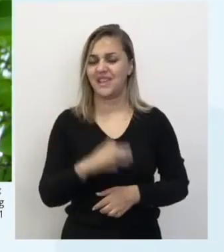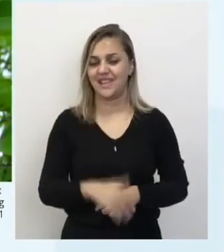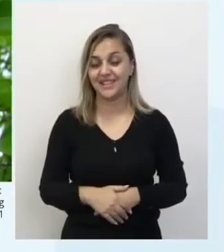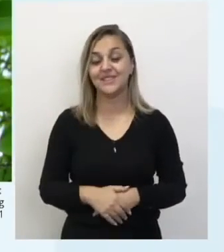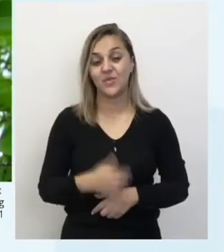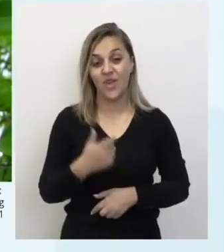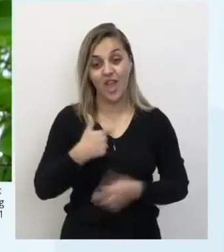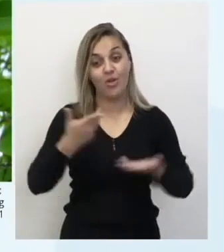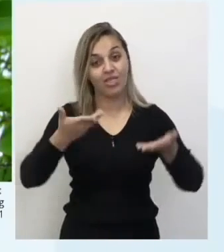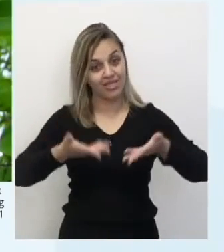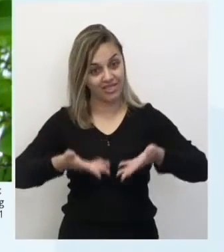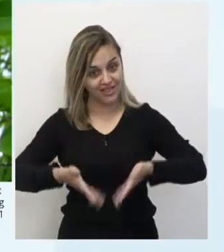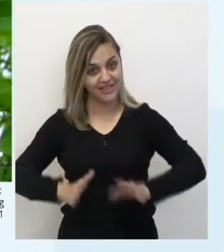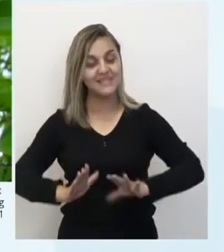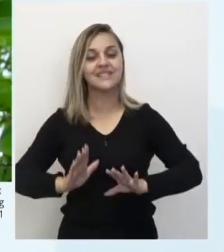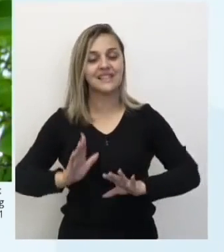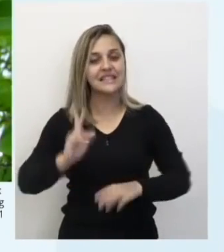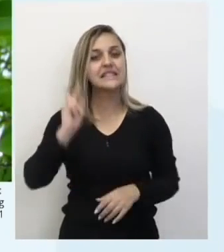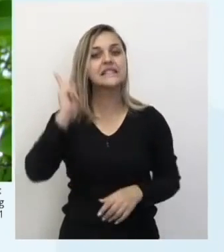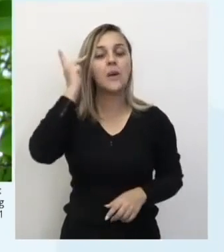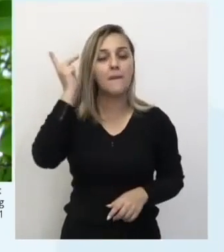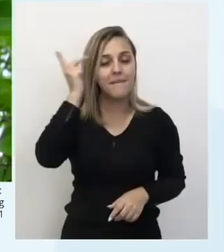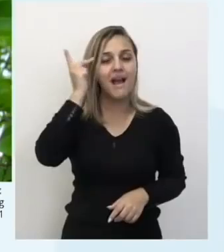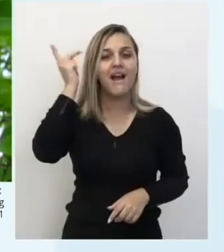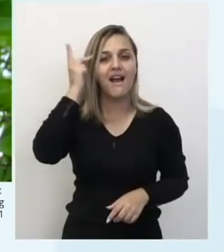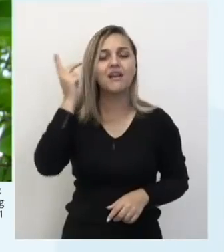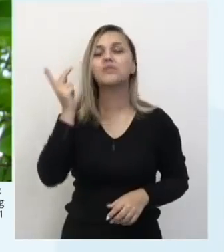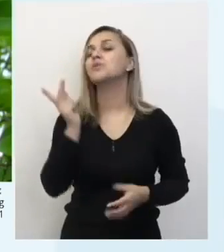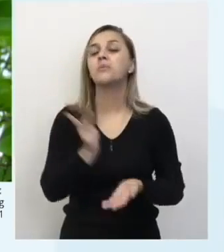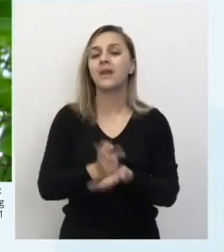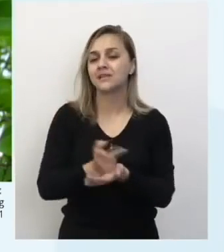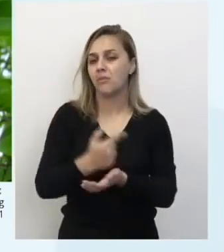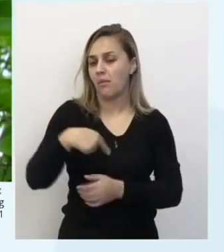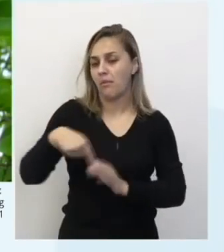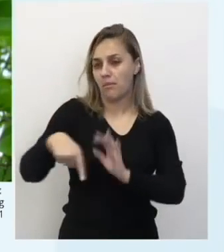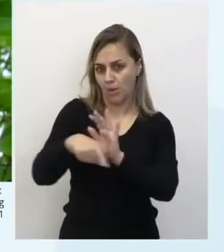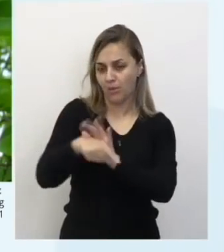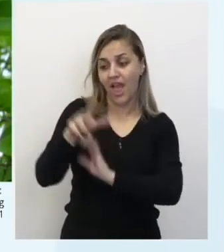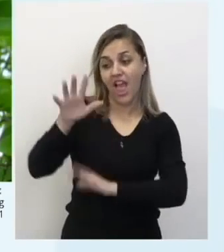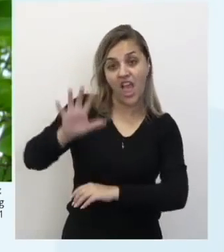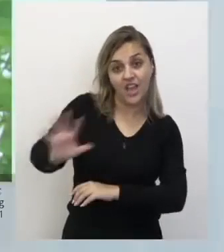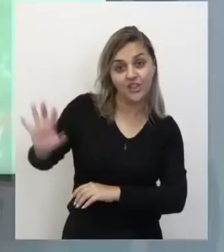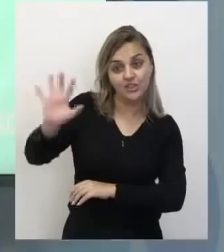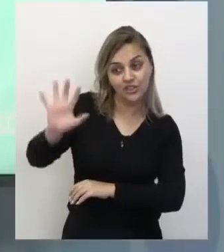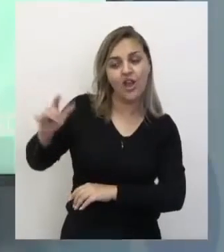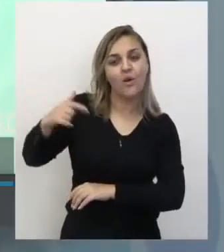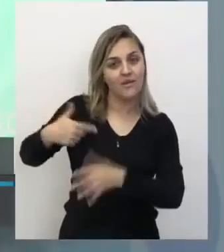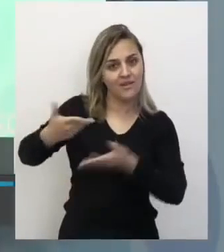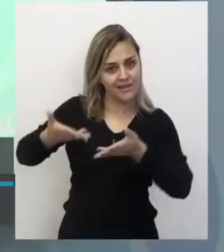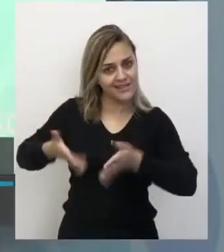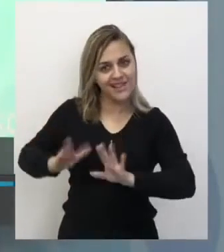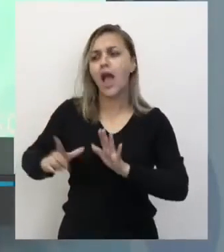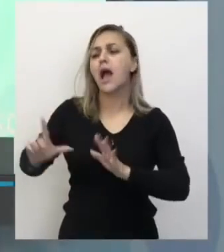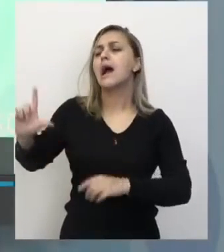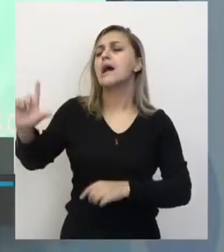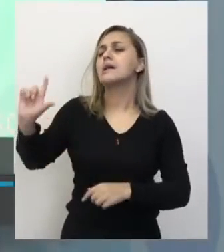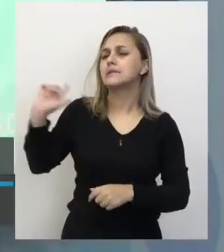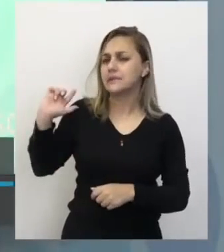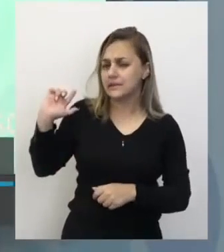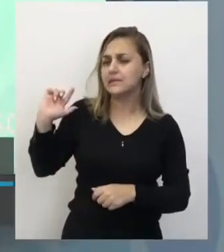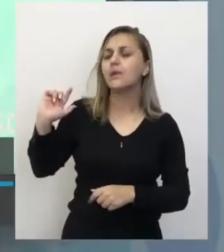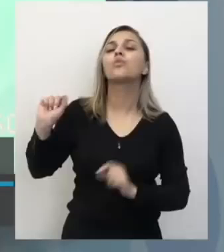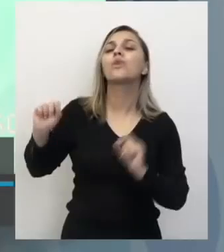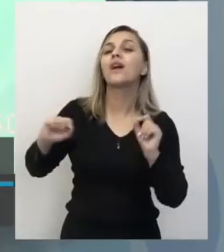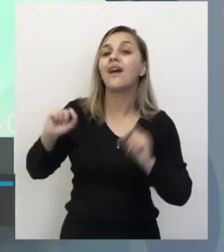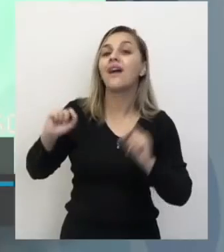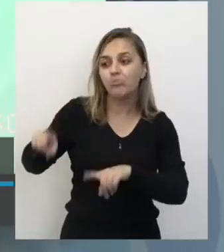Eu nasci aqui na cidade de São Paulo, apesar de ser uma região onde eu nasci, que quando eu nasci ainda era rural, hoje não é mais, né? Bem periferia